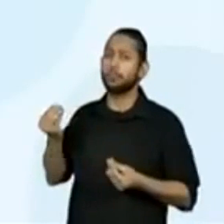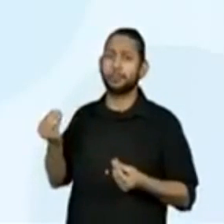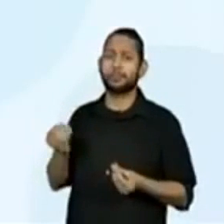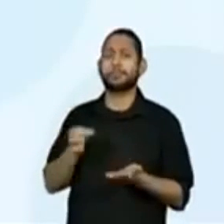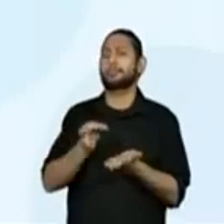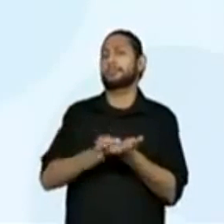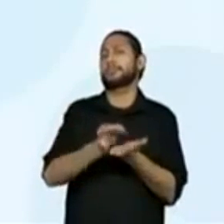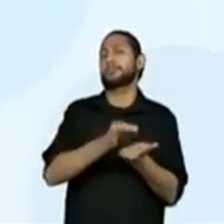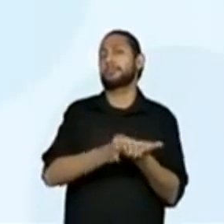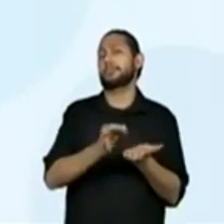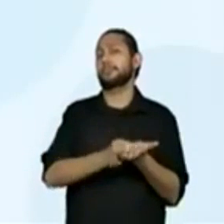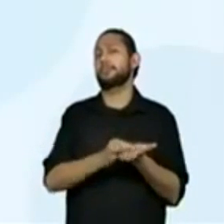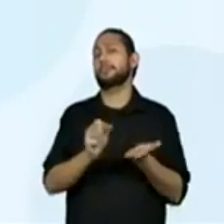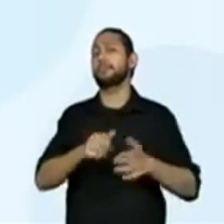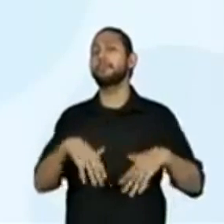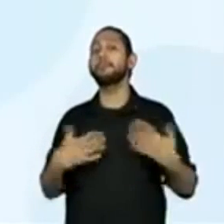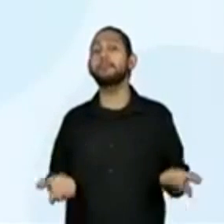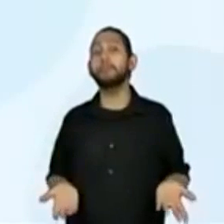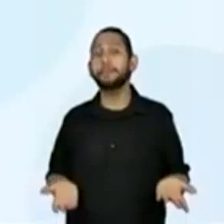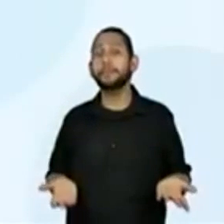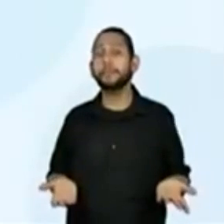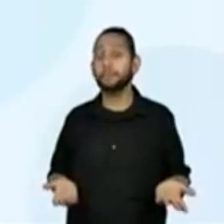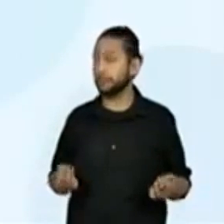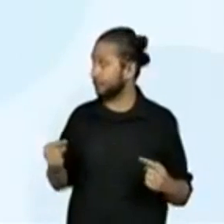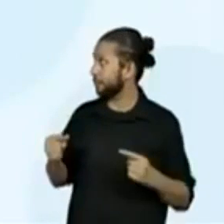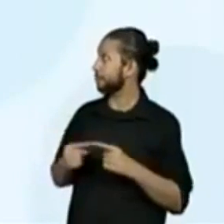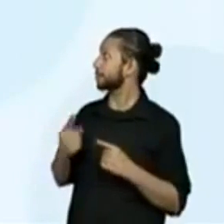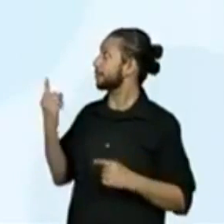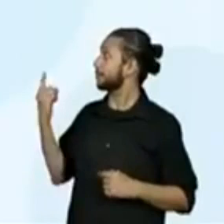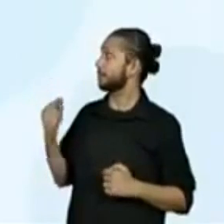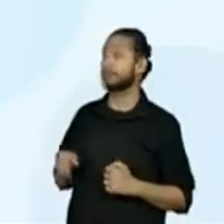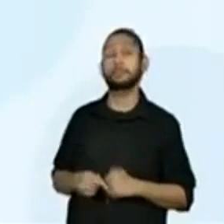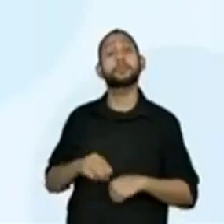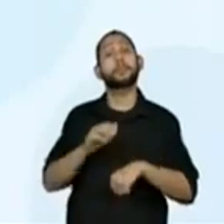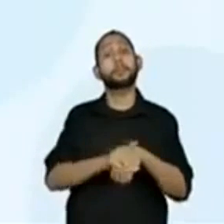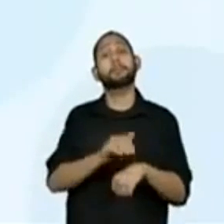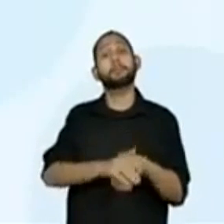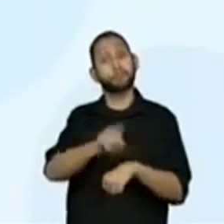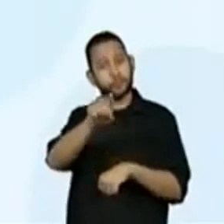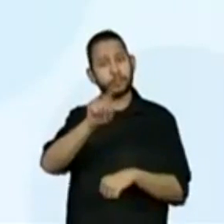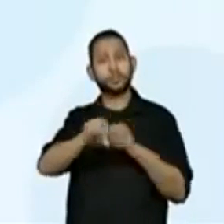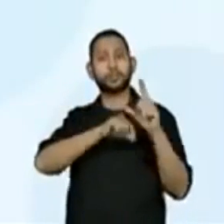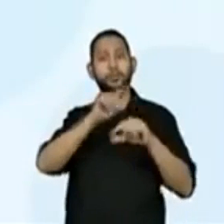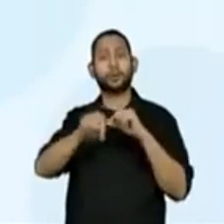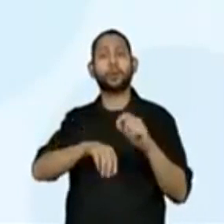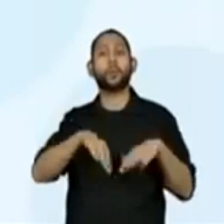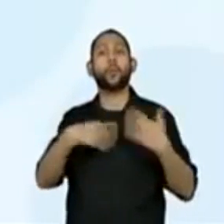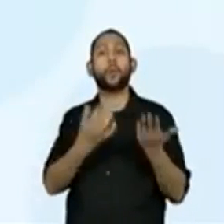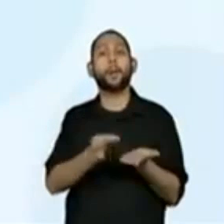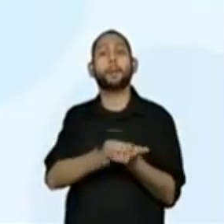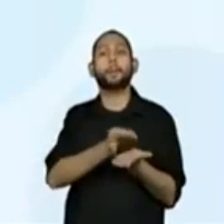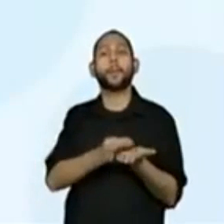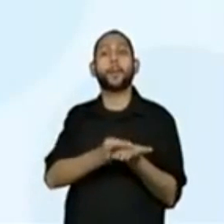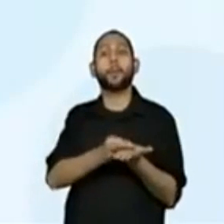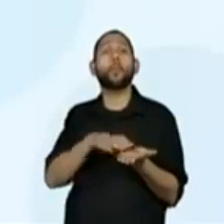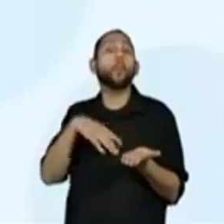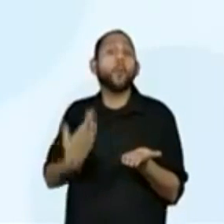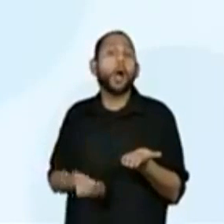moedas. Que moedas ela vai utilizar para comprar este pacote de salgadinho? Será que vocês sabem? E